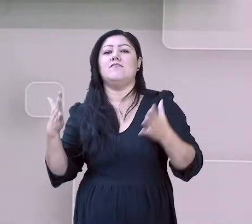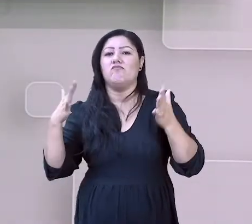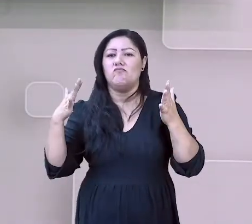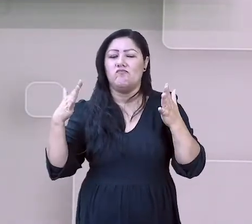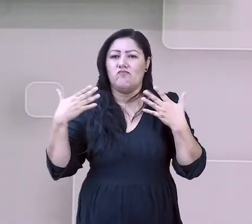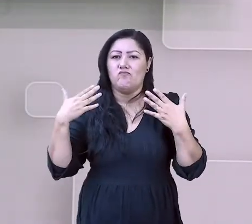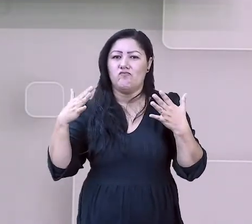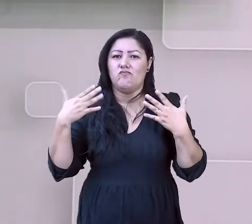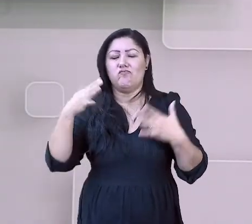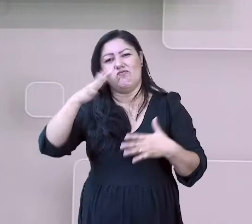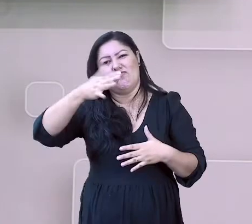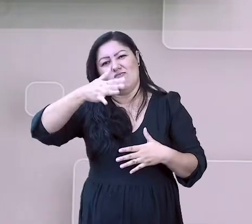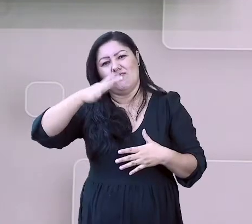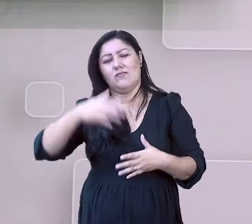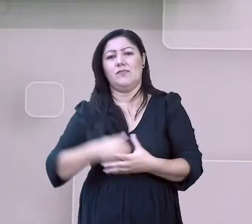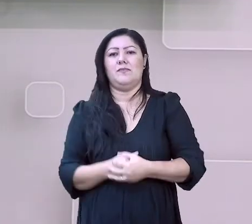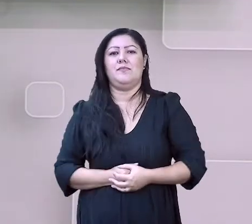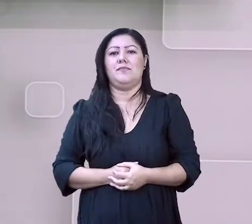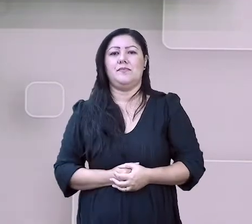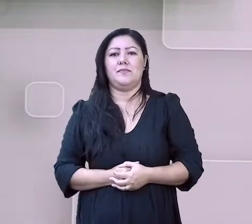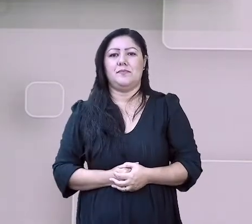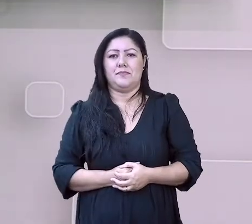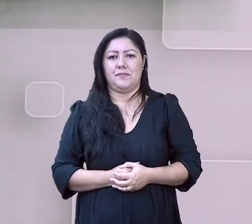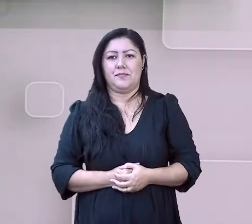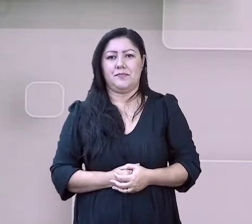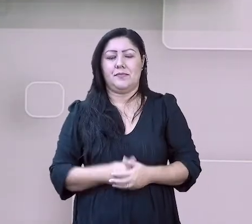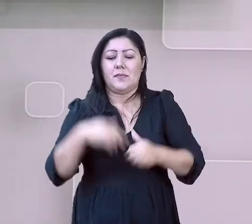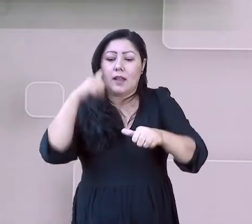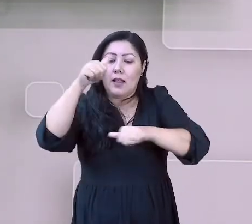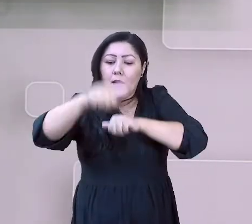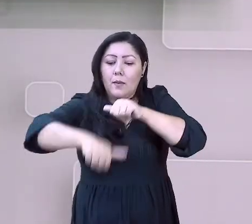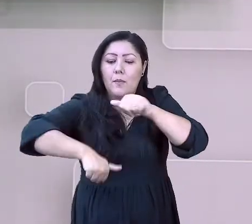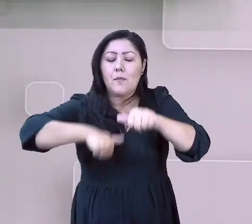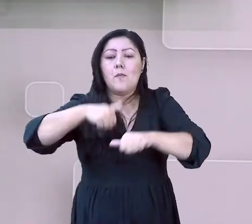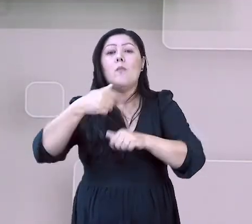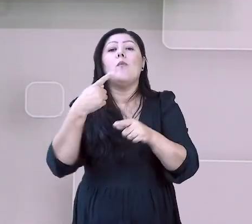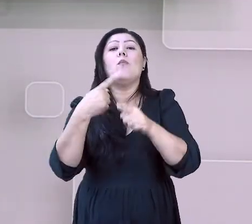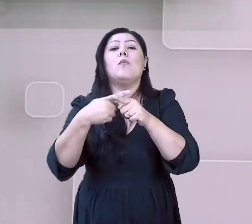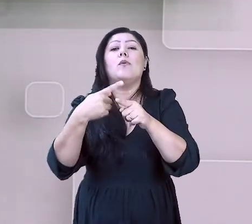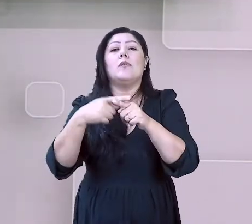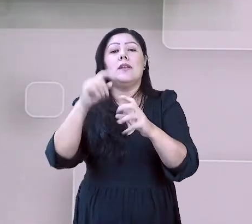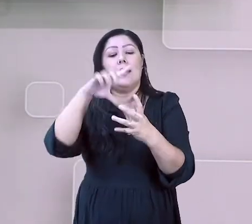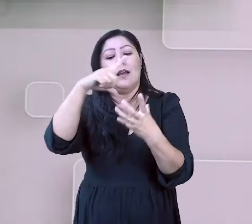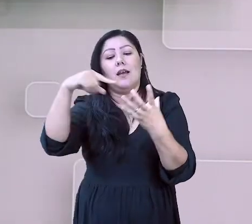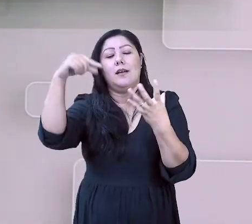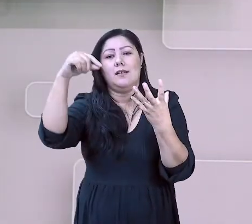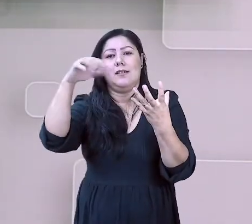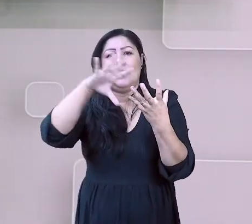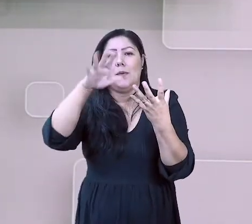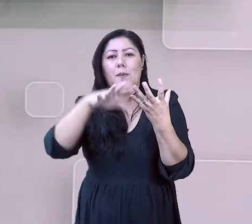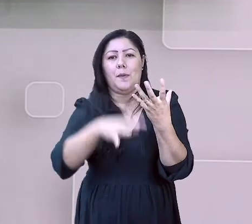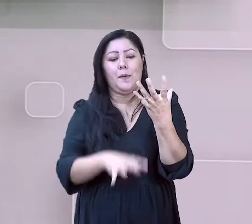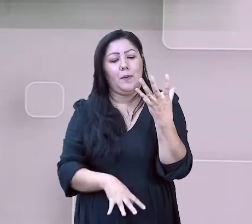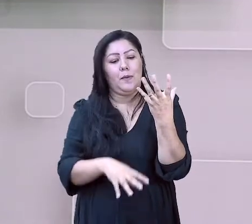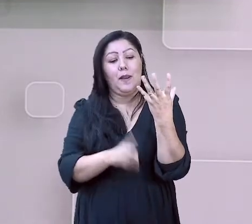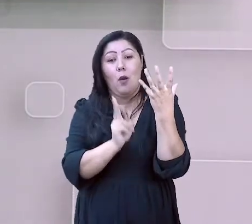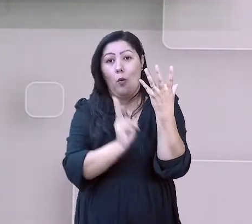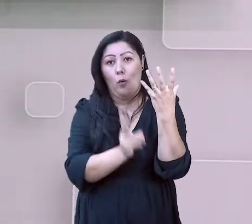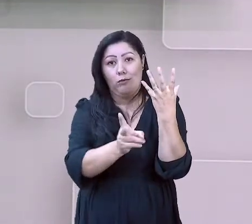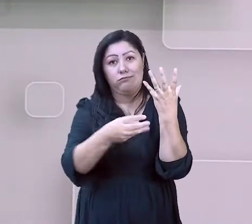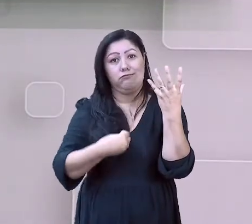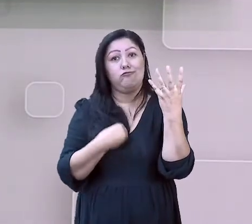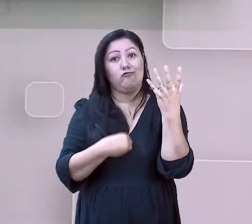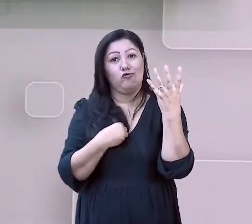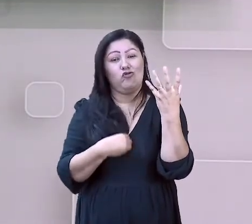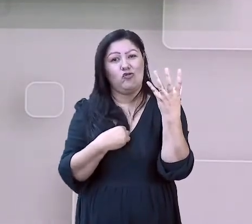para renovar e elas perdem as folhas exatamente para preservar as suas vidas no